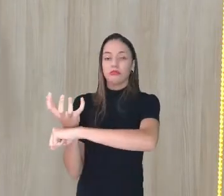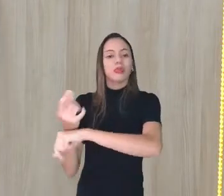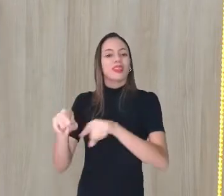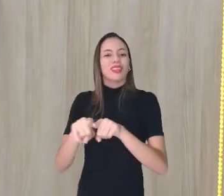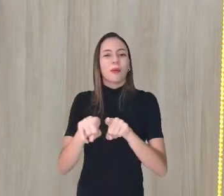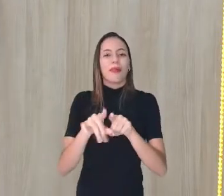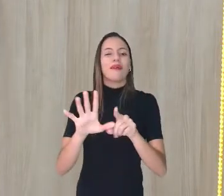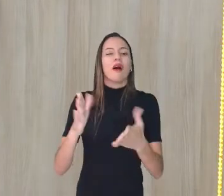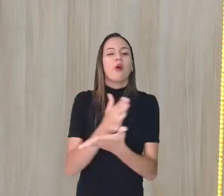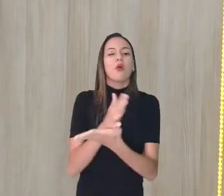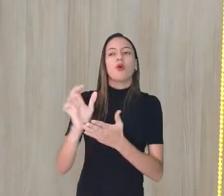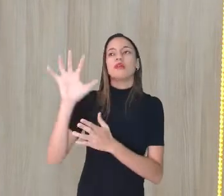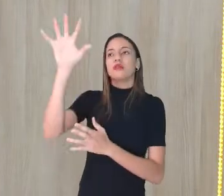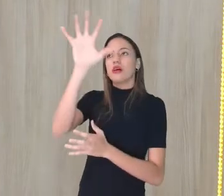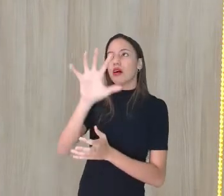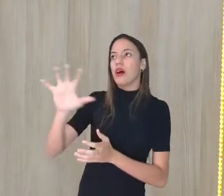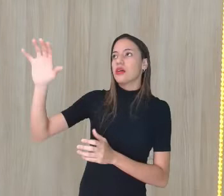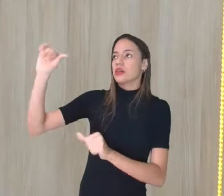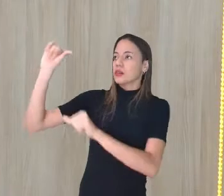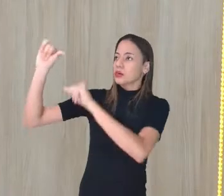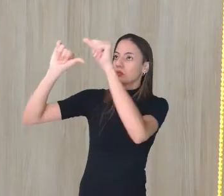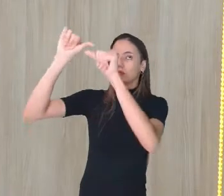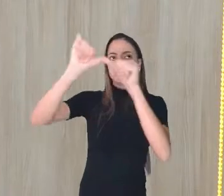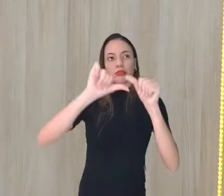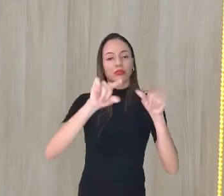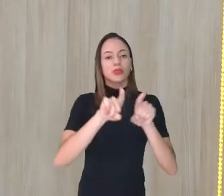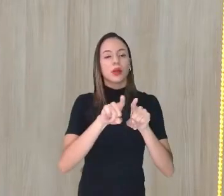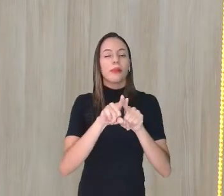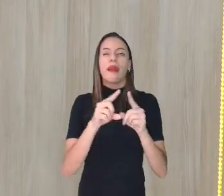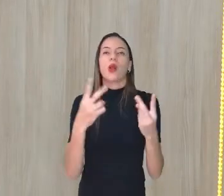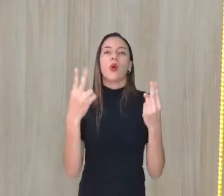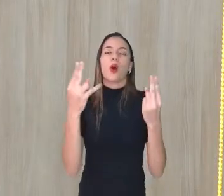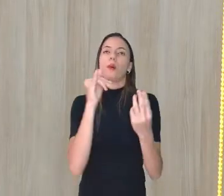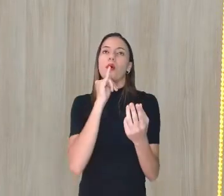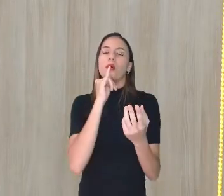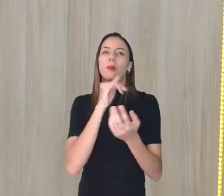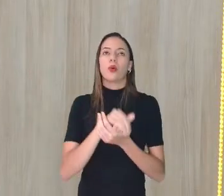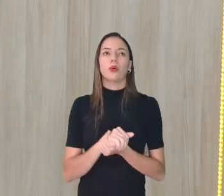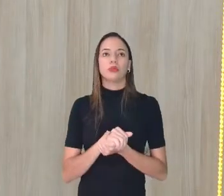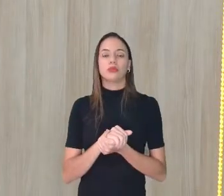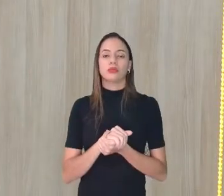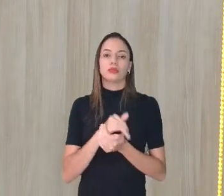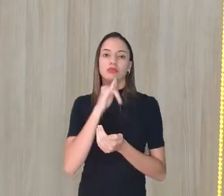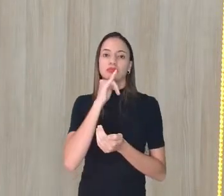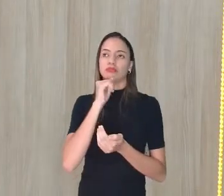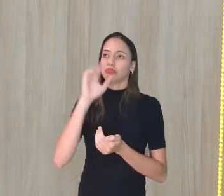tá? Então, ele faz, né, como se ele fizesse uma divisa ali, né, gente?